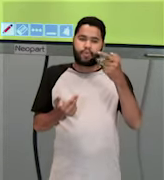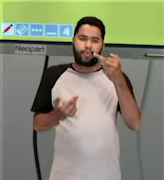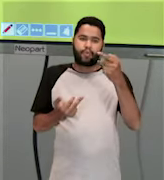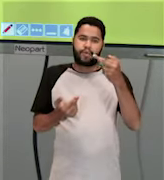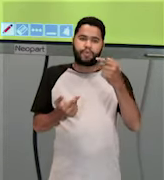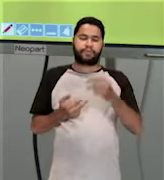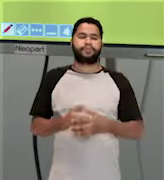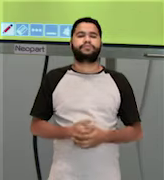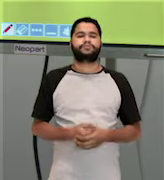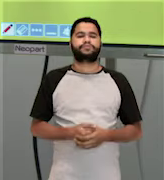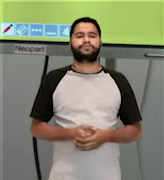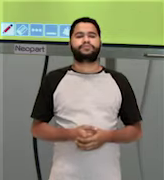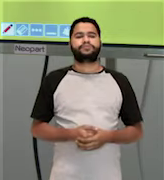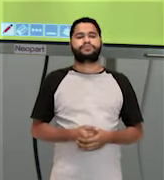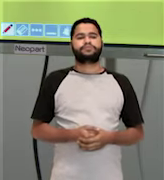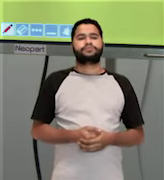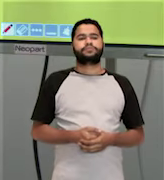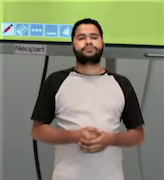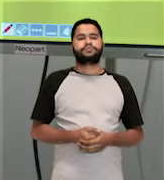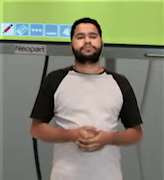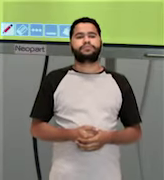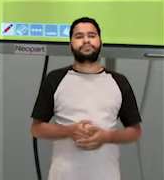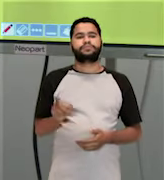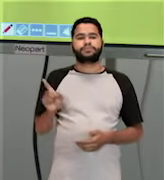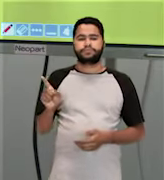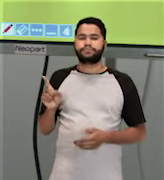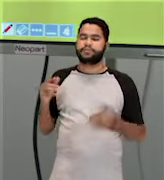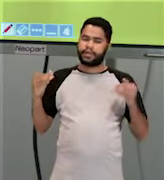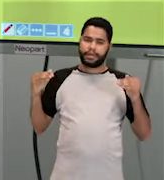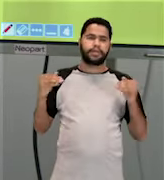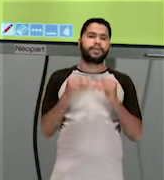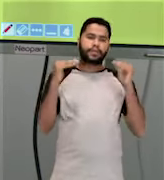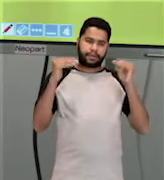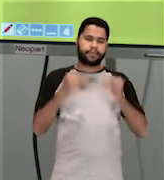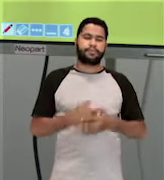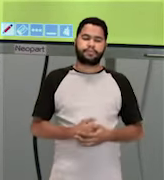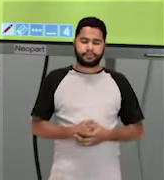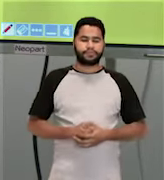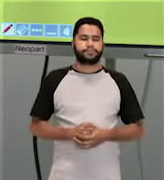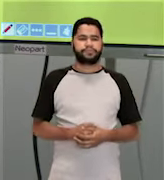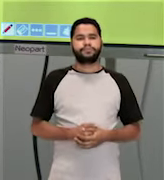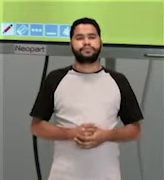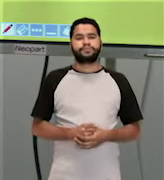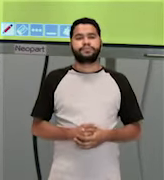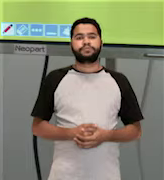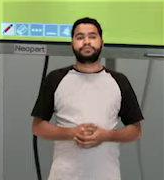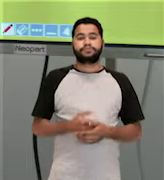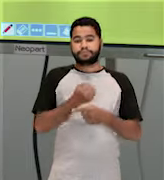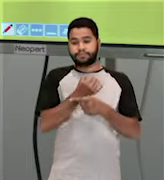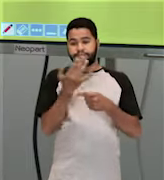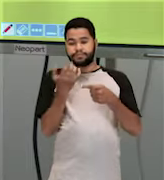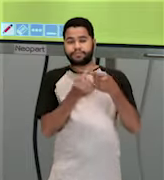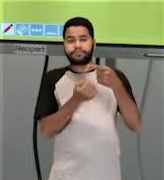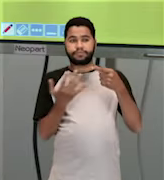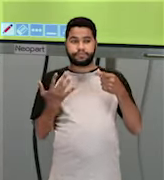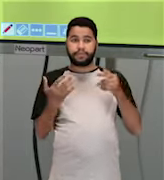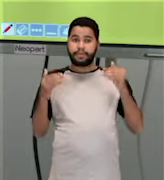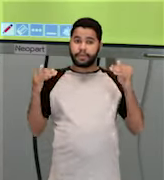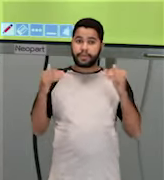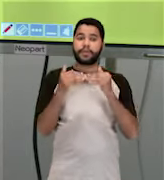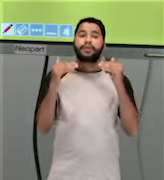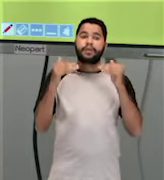igual a 2/6. 1/3 é equivalente a 2/6. Então, frações